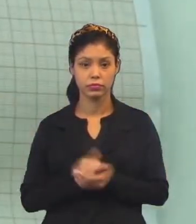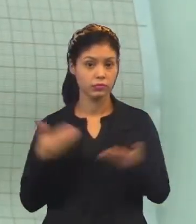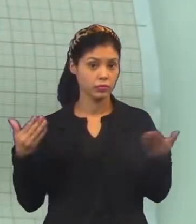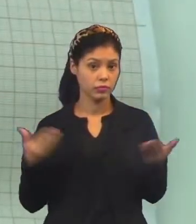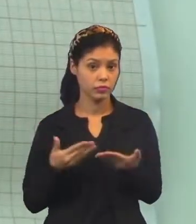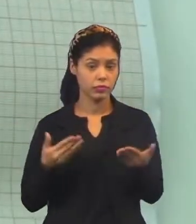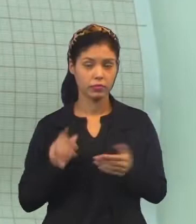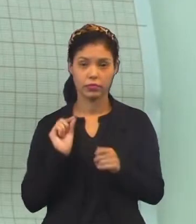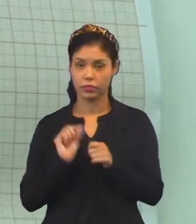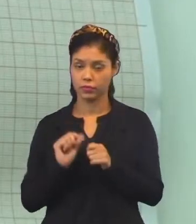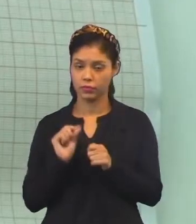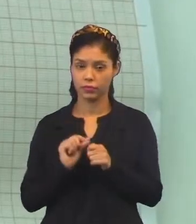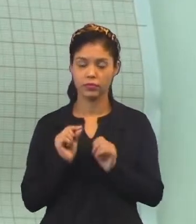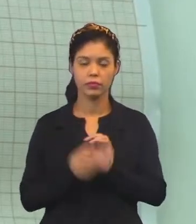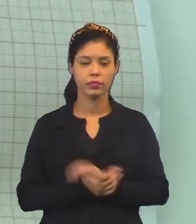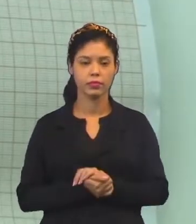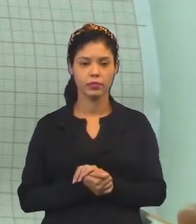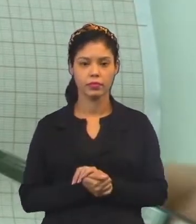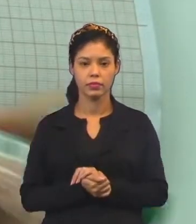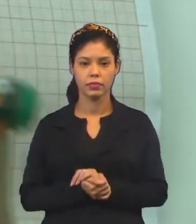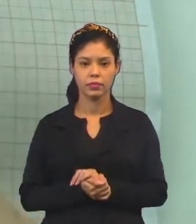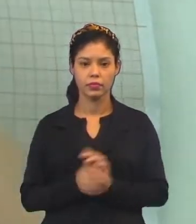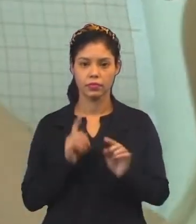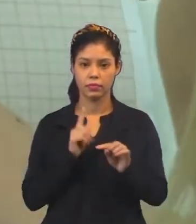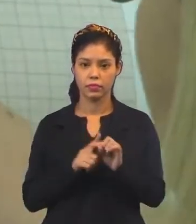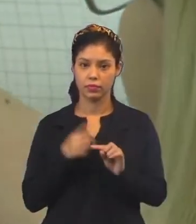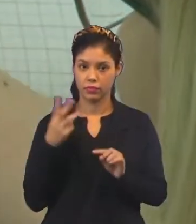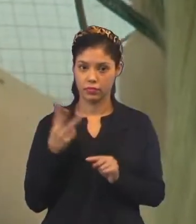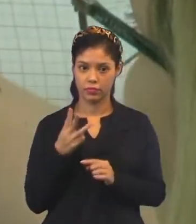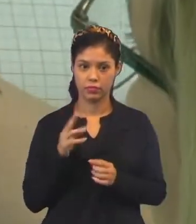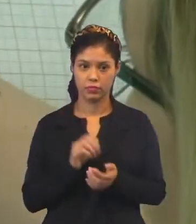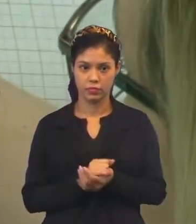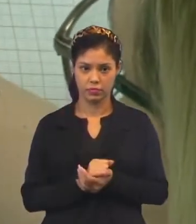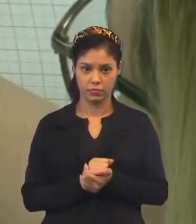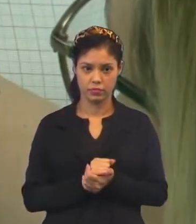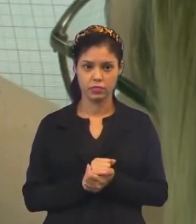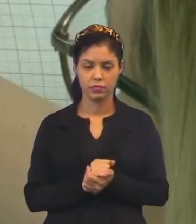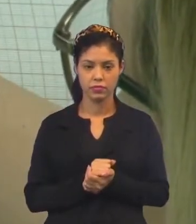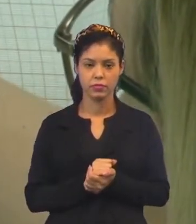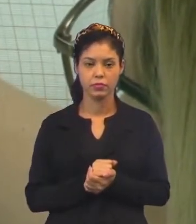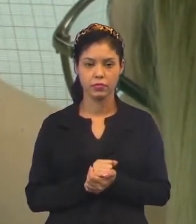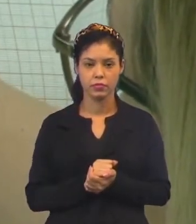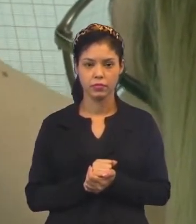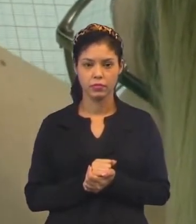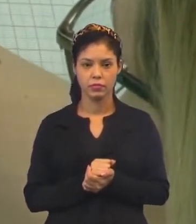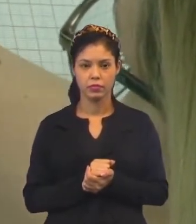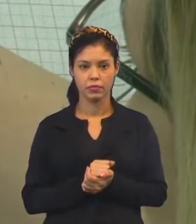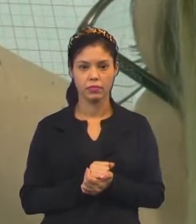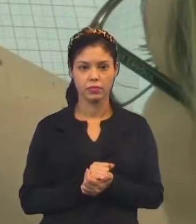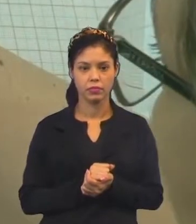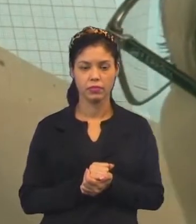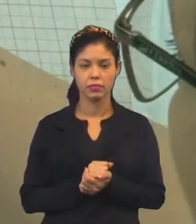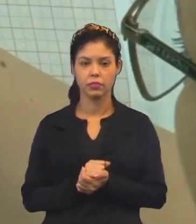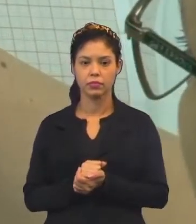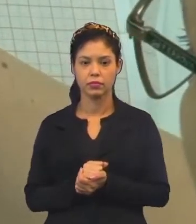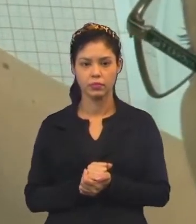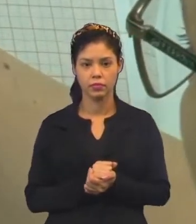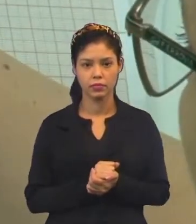E agora eu vou fazer com mais 3. Como se fosse degraus.